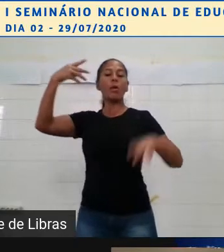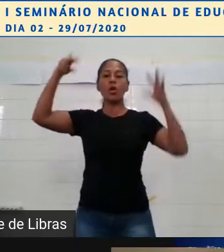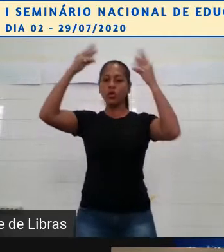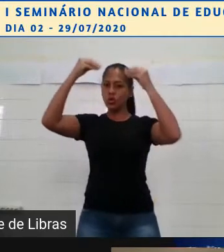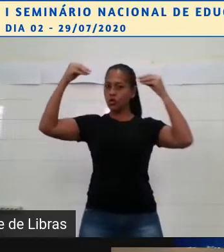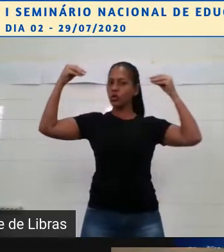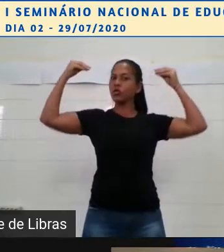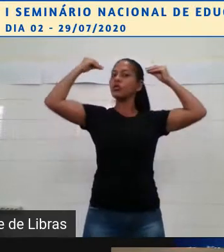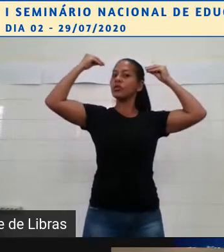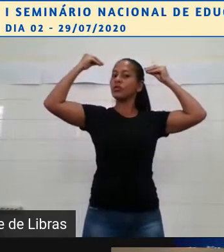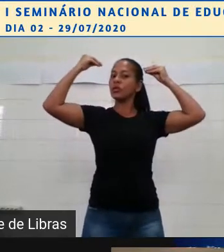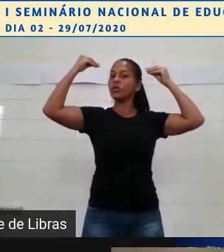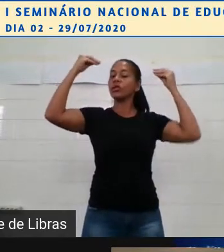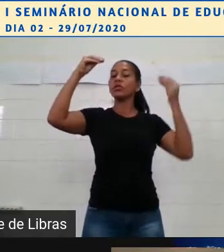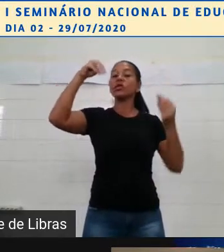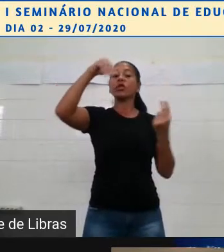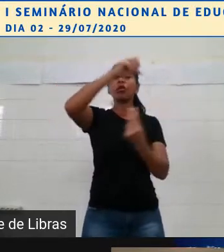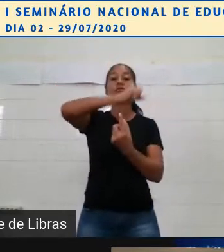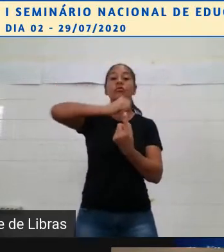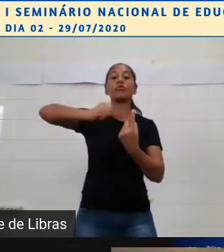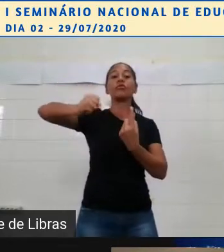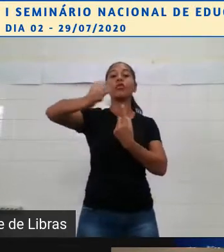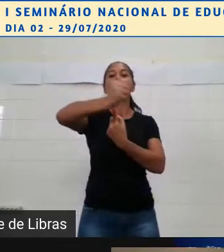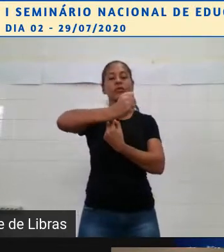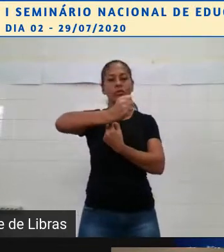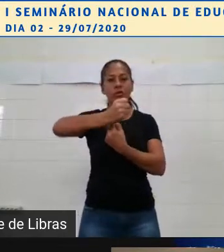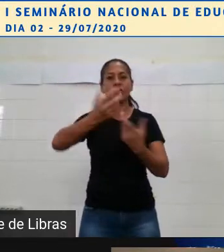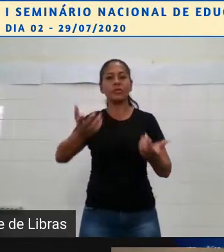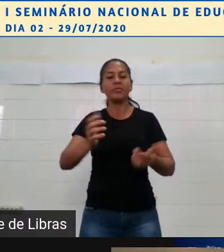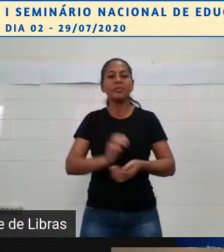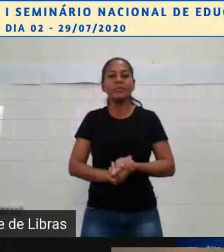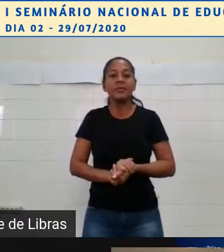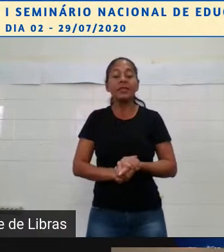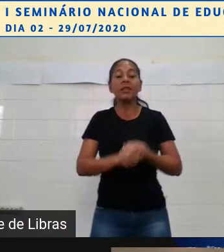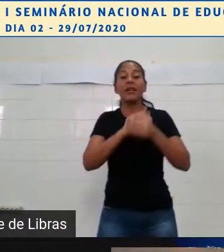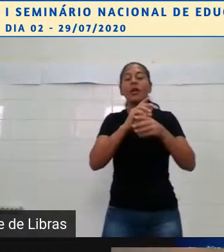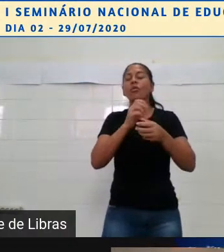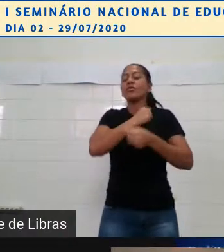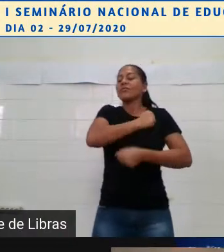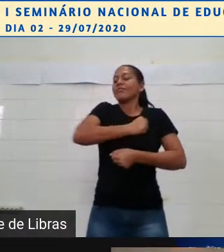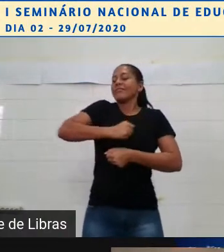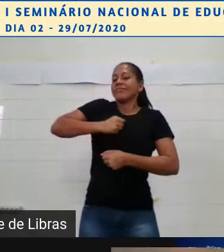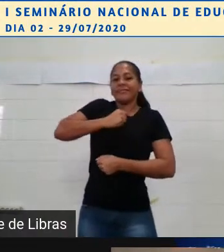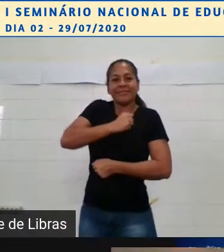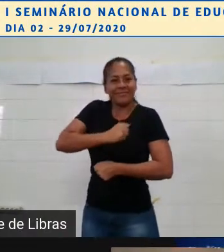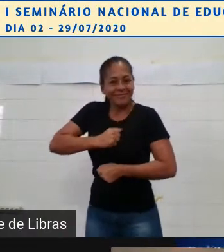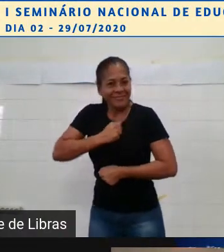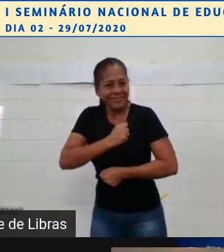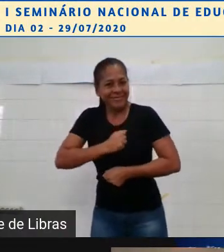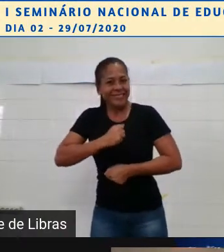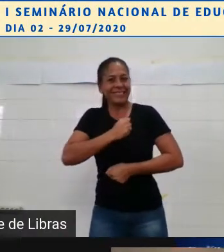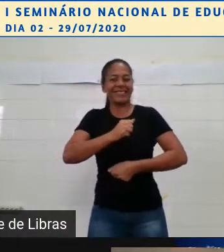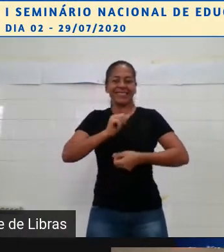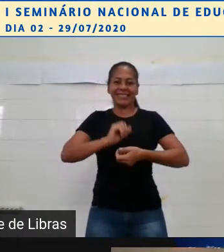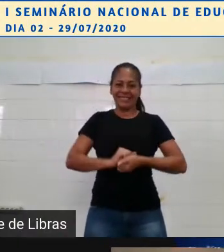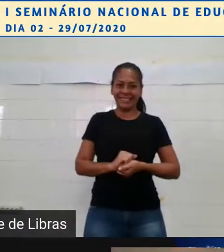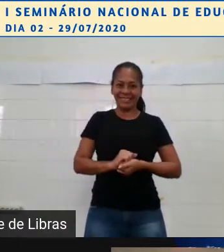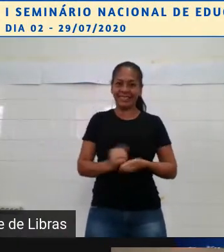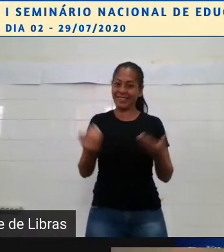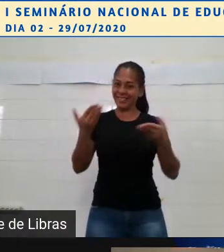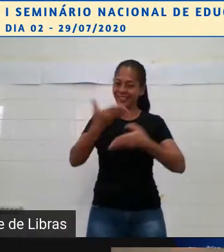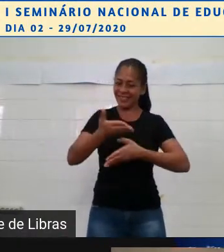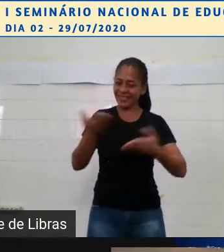Philosophical Association. Rose, é um enorme prazer te receber aqui,